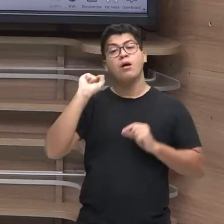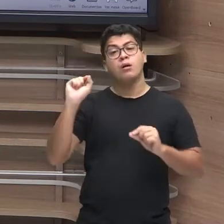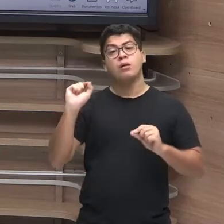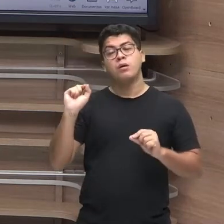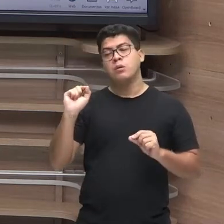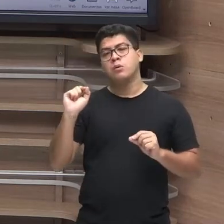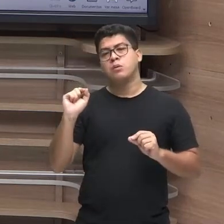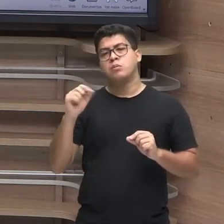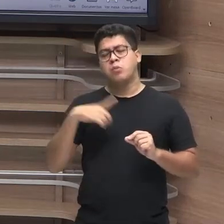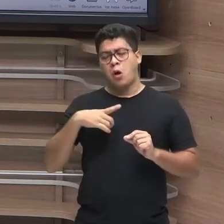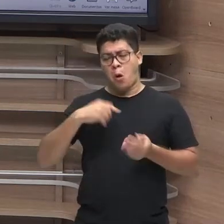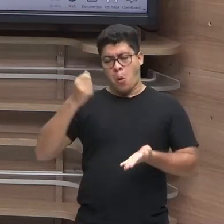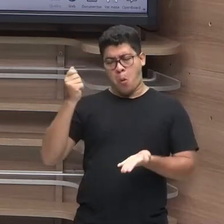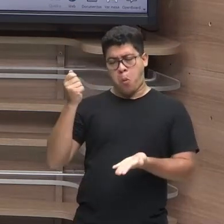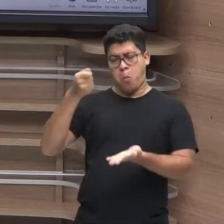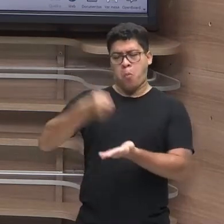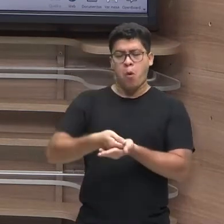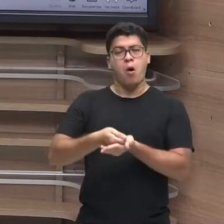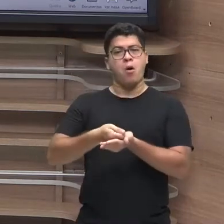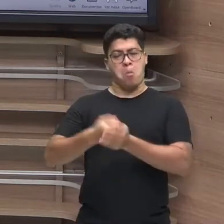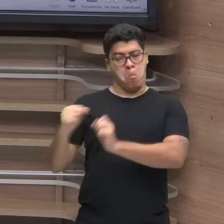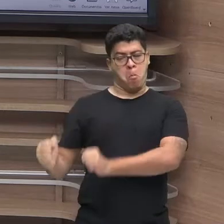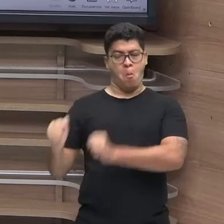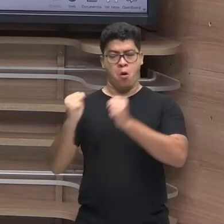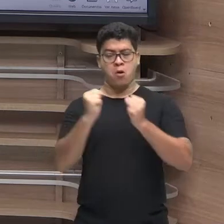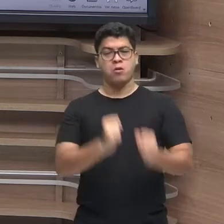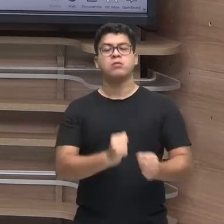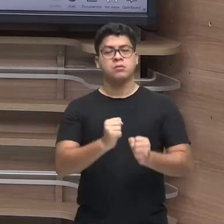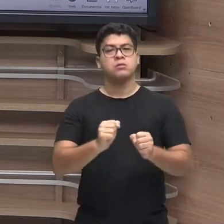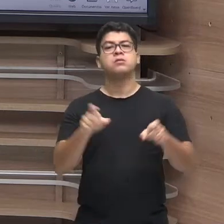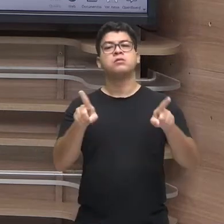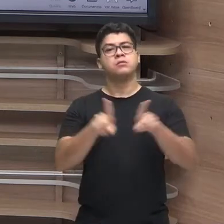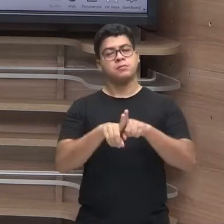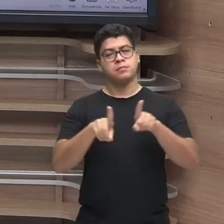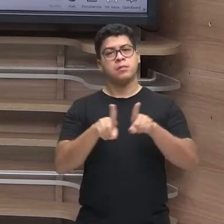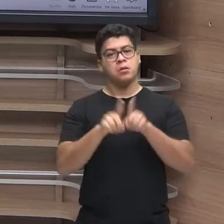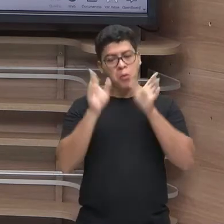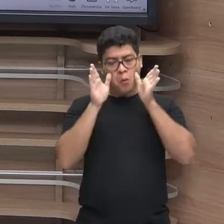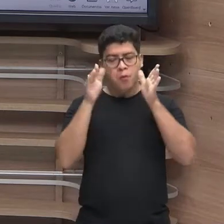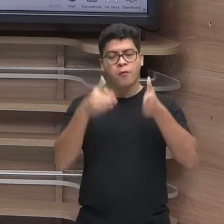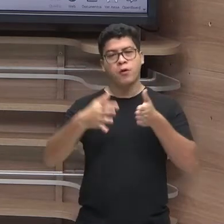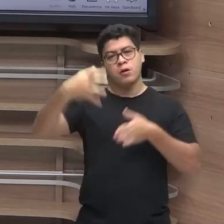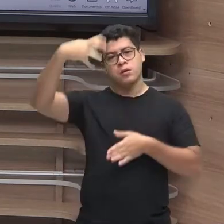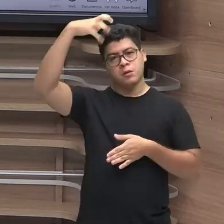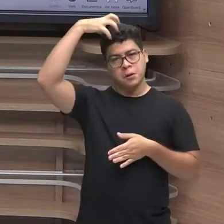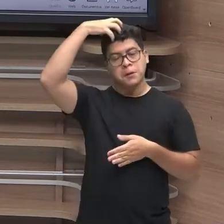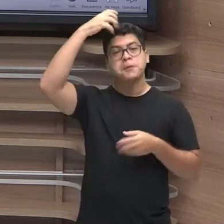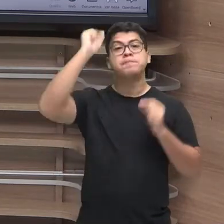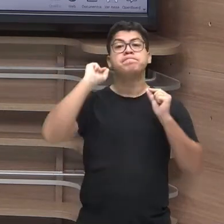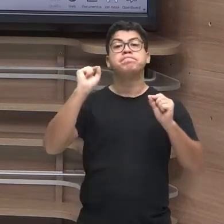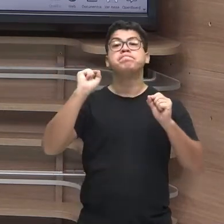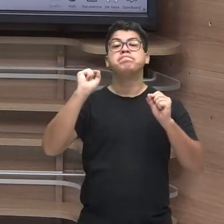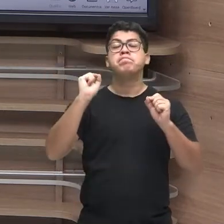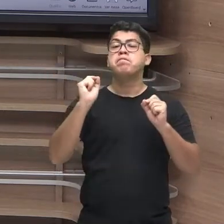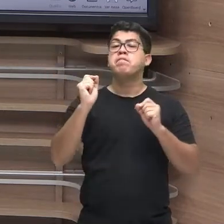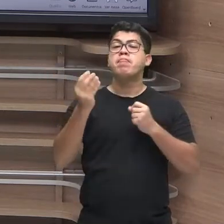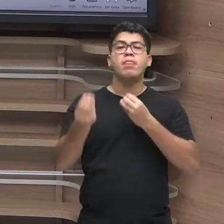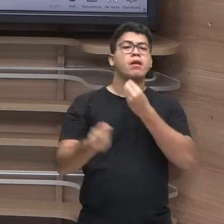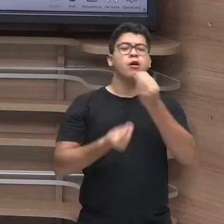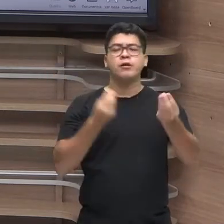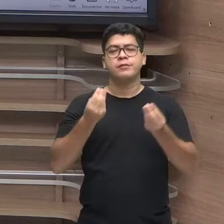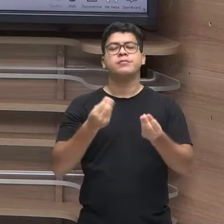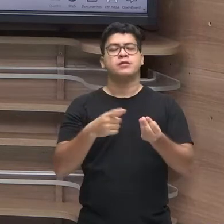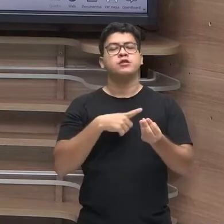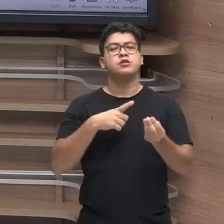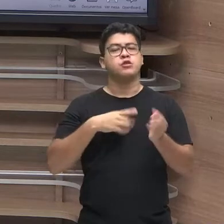não legitimar este poder ali centralizados na mão ali do rei. Então eles vinham com este papel.